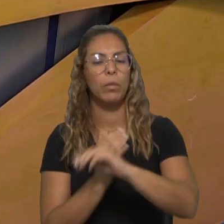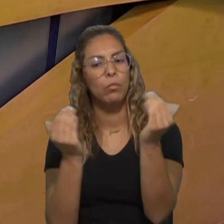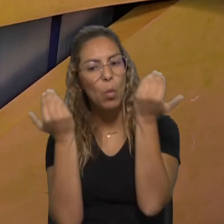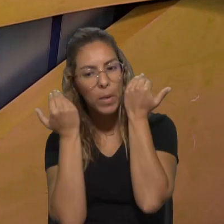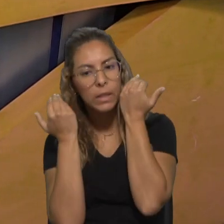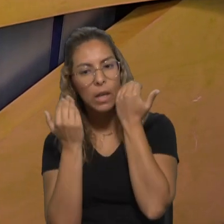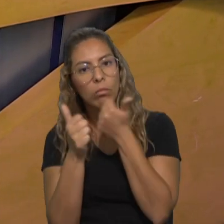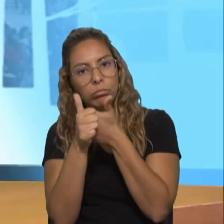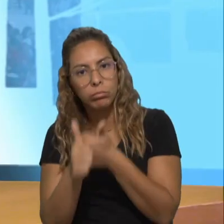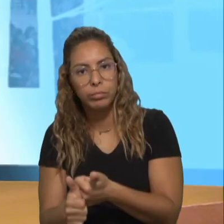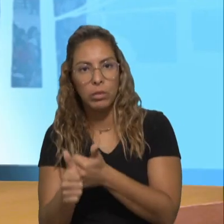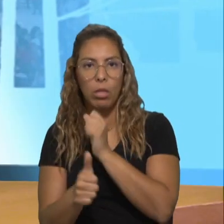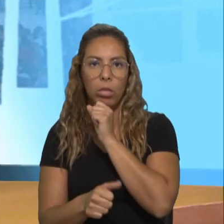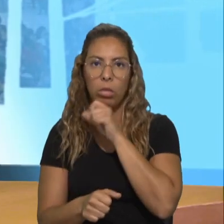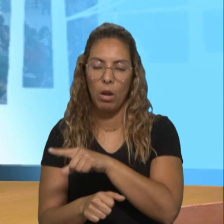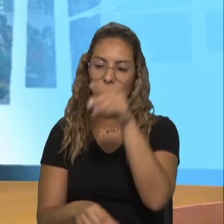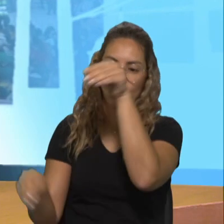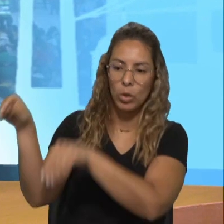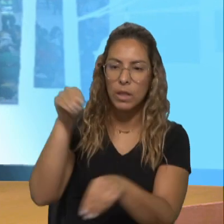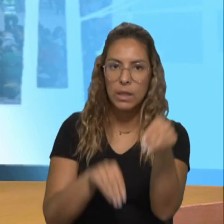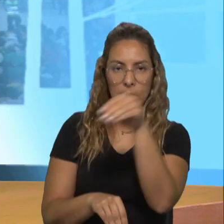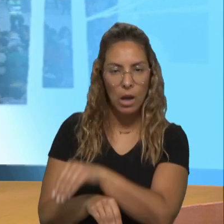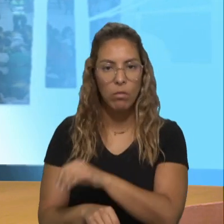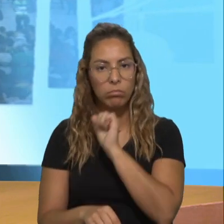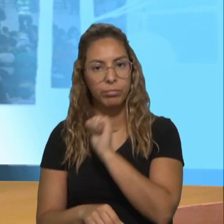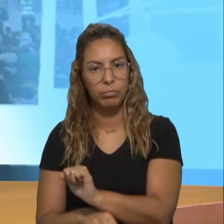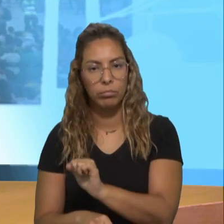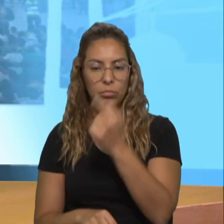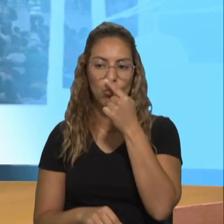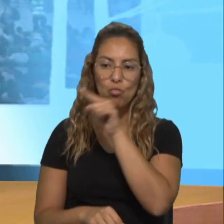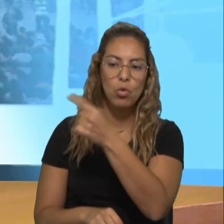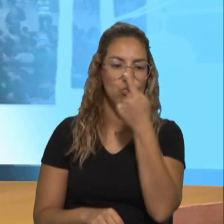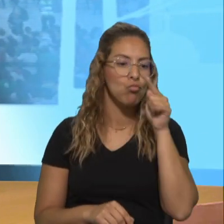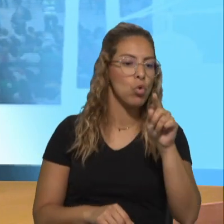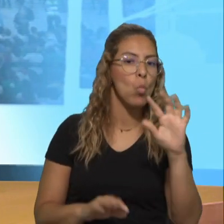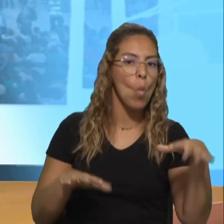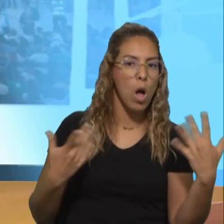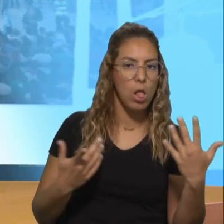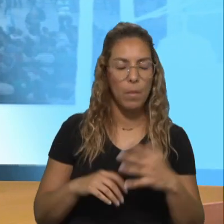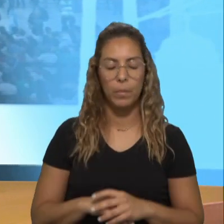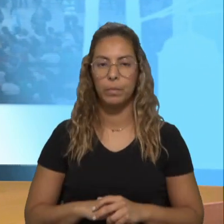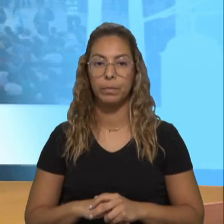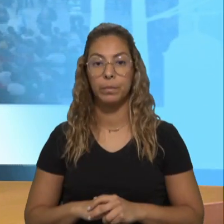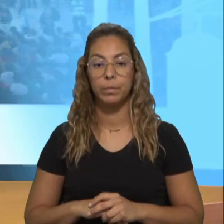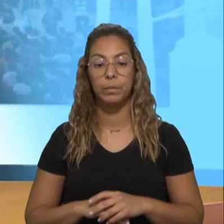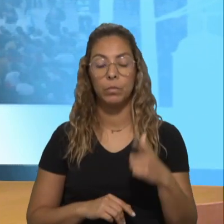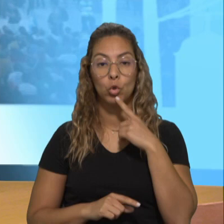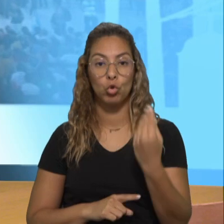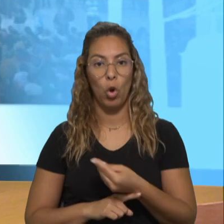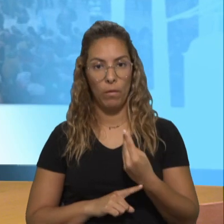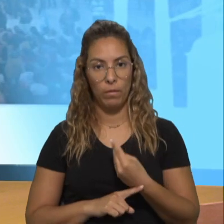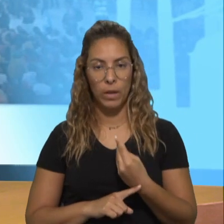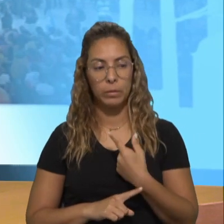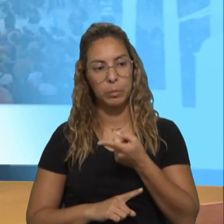que é que pode estar na raiz que me leva a votar neste ou no outro partido? Eu acho que quando os jovens se apercebem